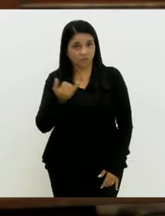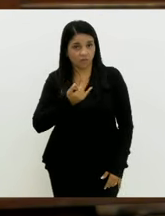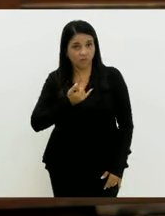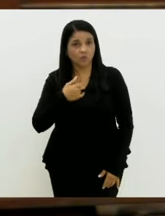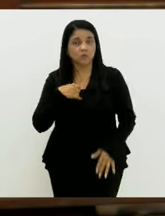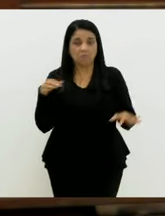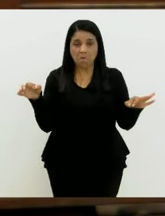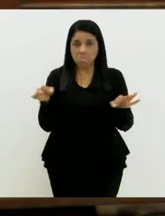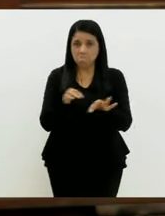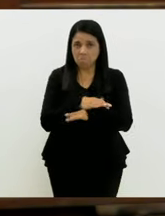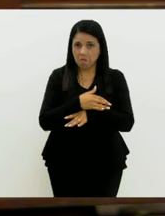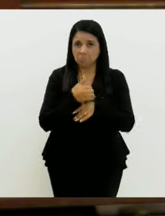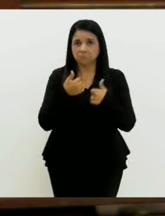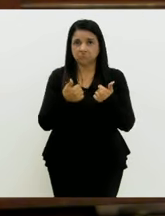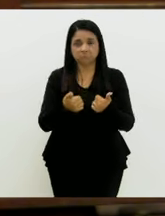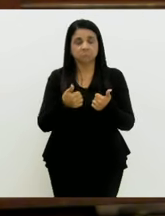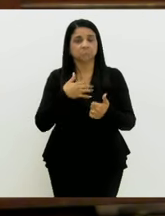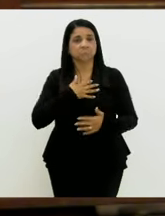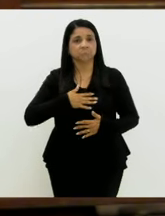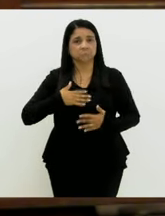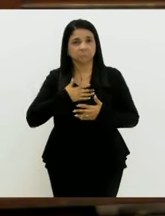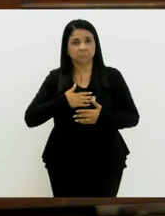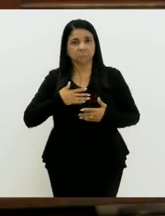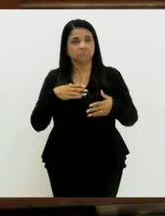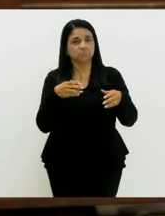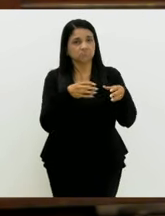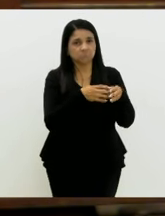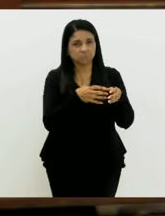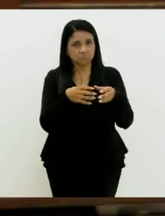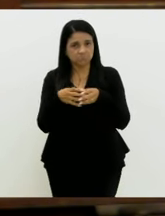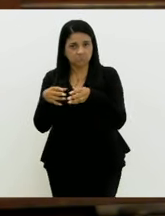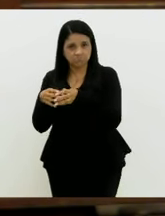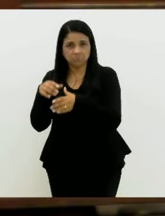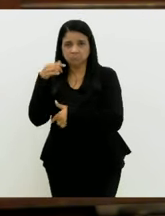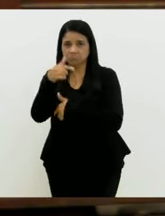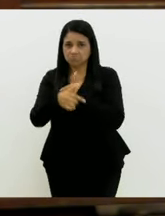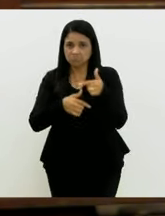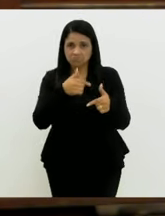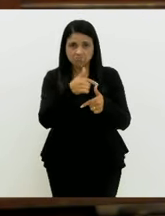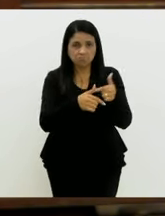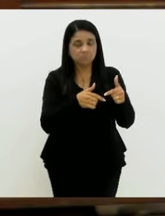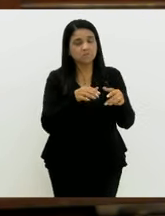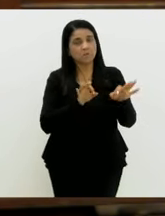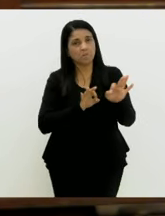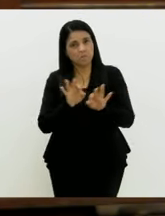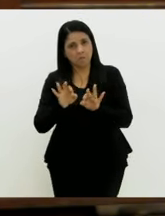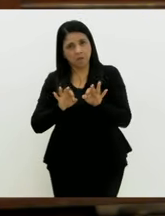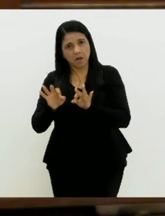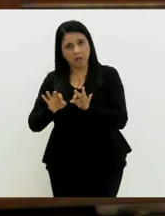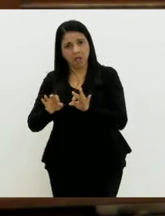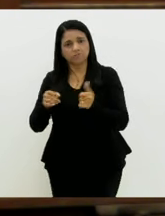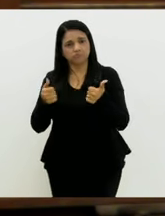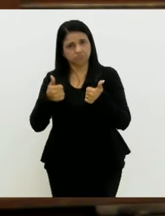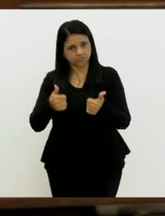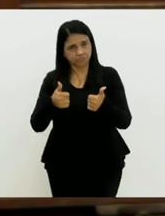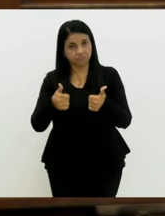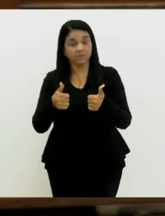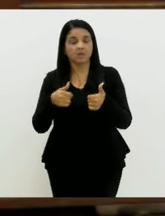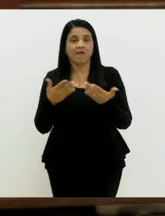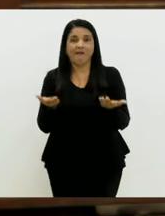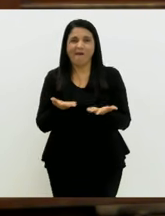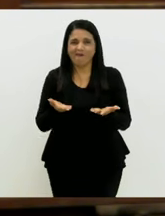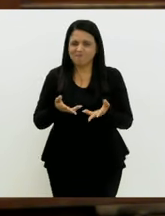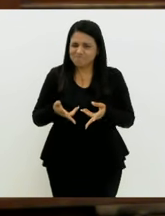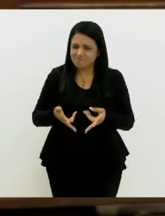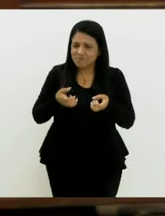plenamente satisfeito com o tamanho das equipes que ele tinha, que eles estavam preparados, e o que a gente vê na prática é